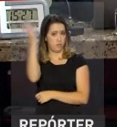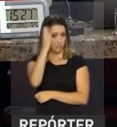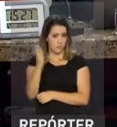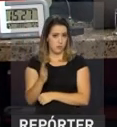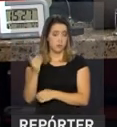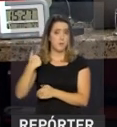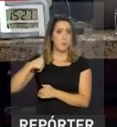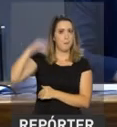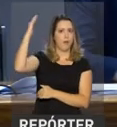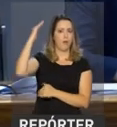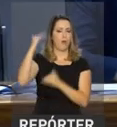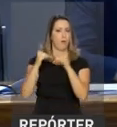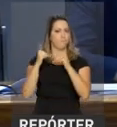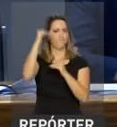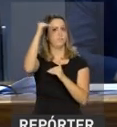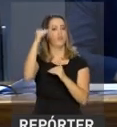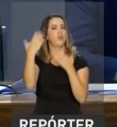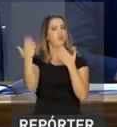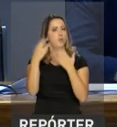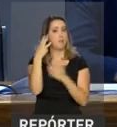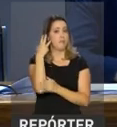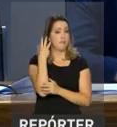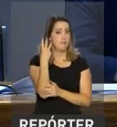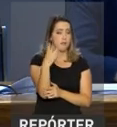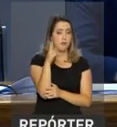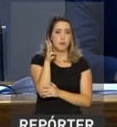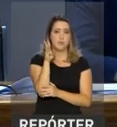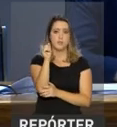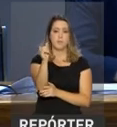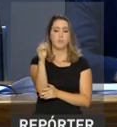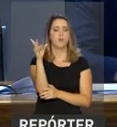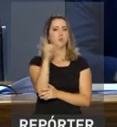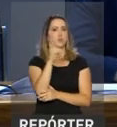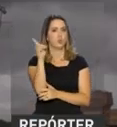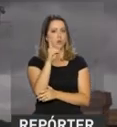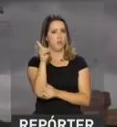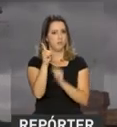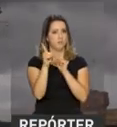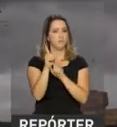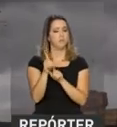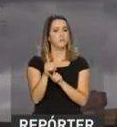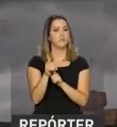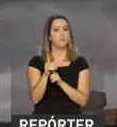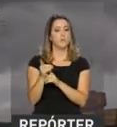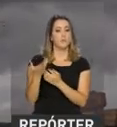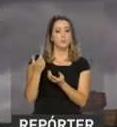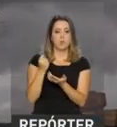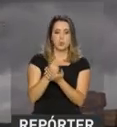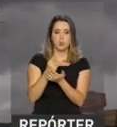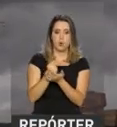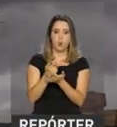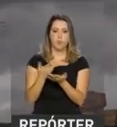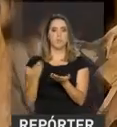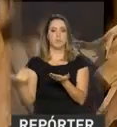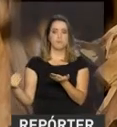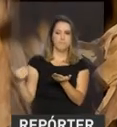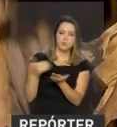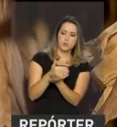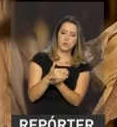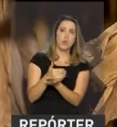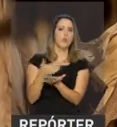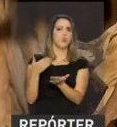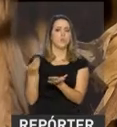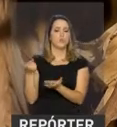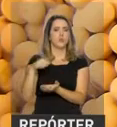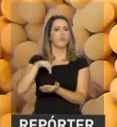importações com saldo de 3 bilhões e meio de dólares às exportações dos produtos básicos